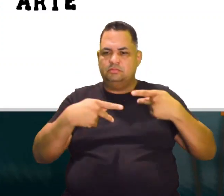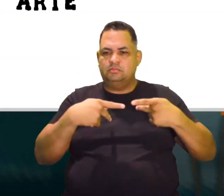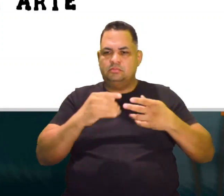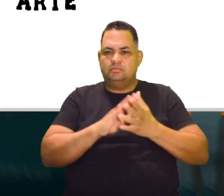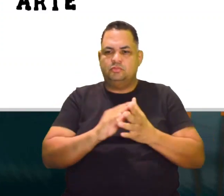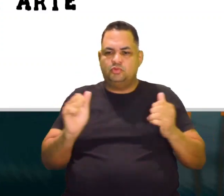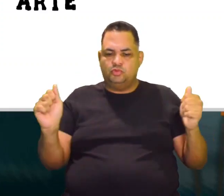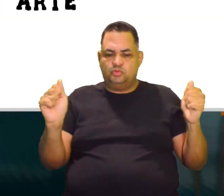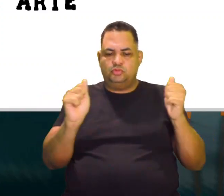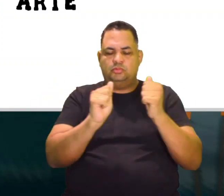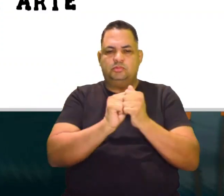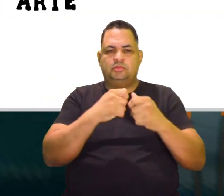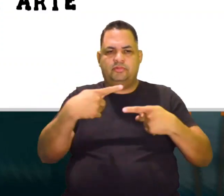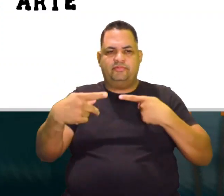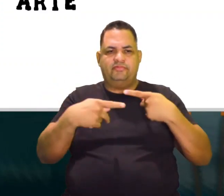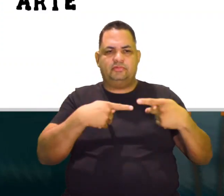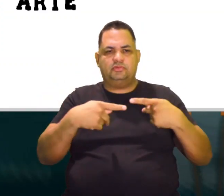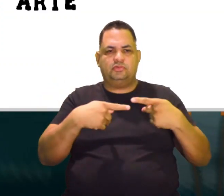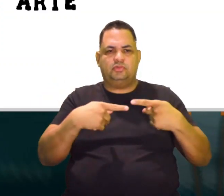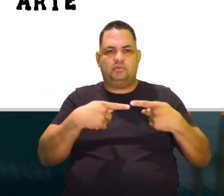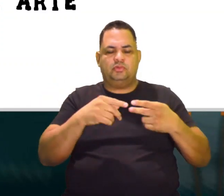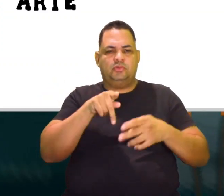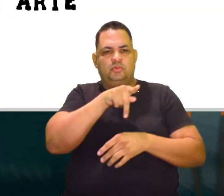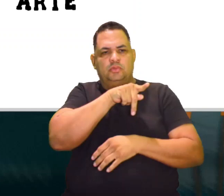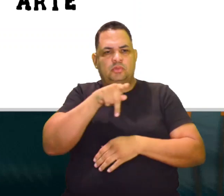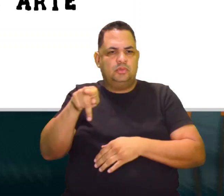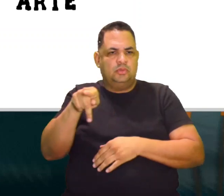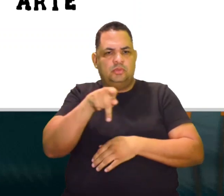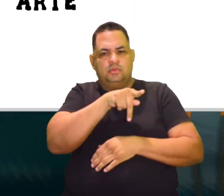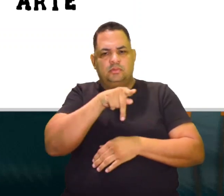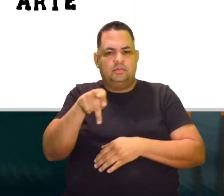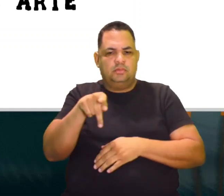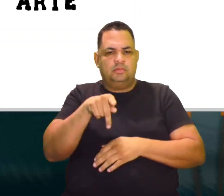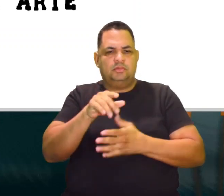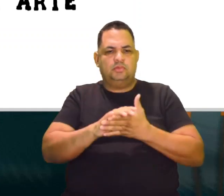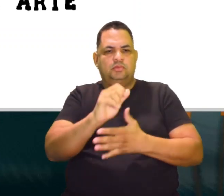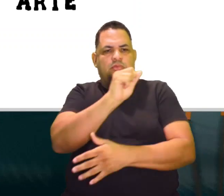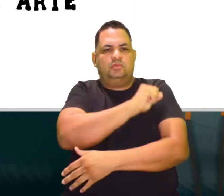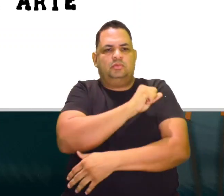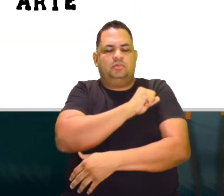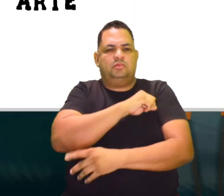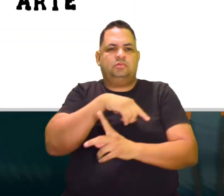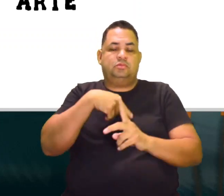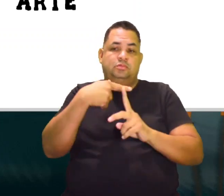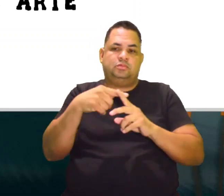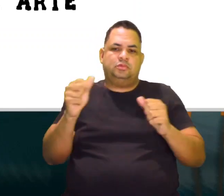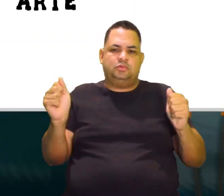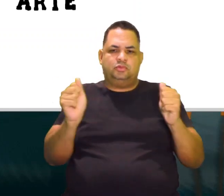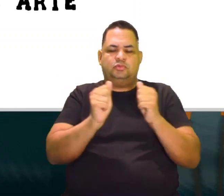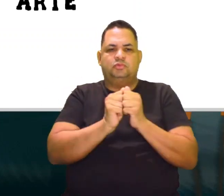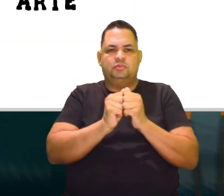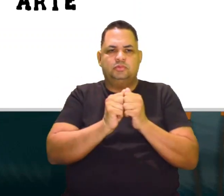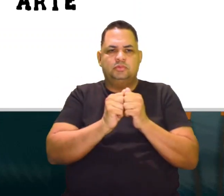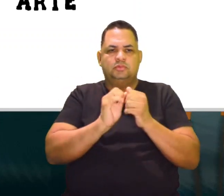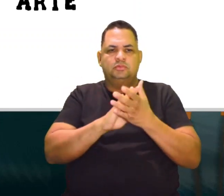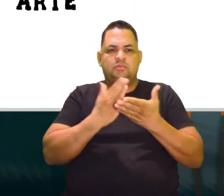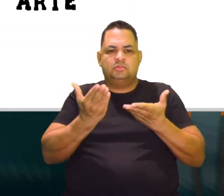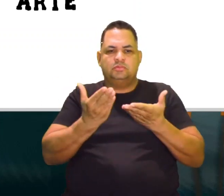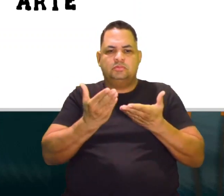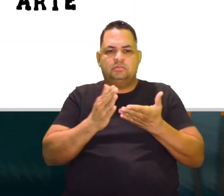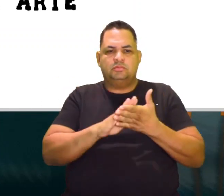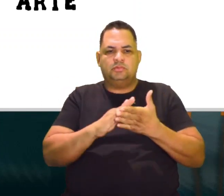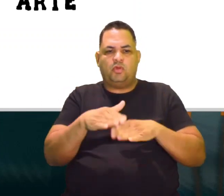alunos, negociarem aí. Eu conheço, né? Sei como que é tudo muito corrido, o tempo é muito curto para fazer